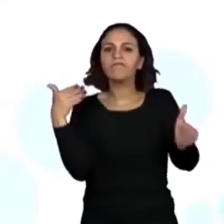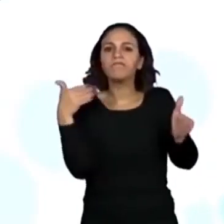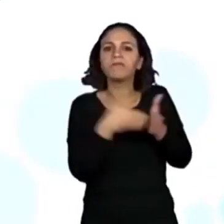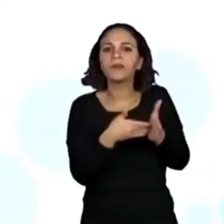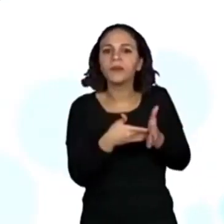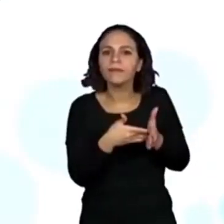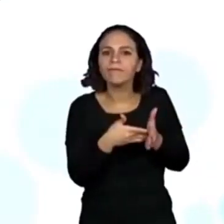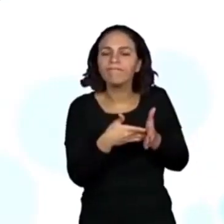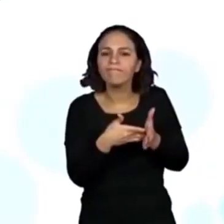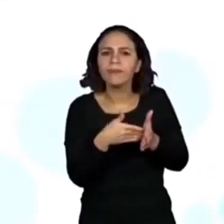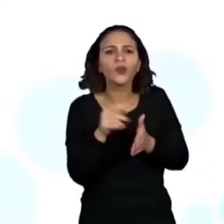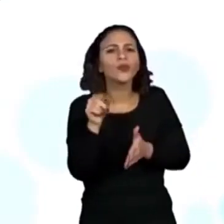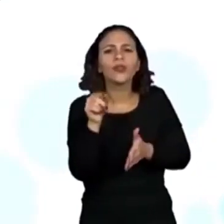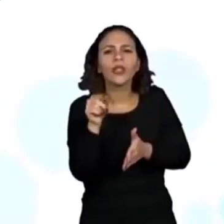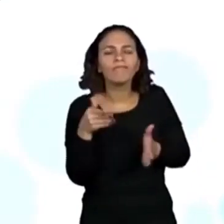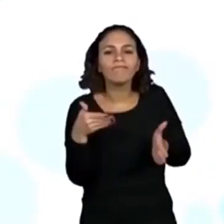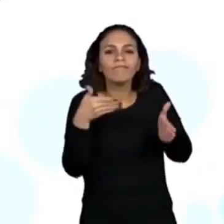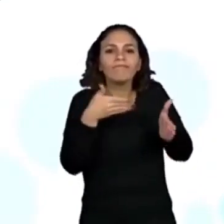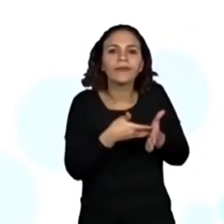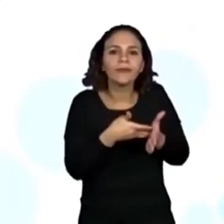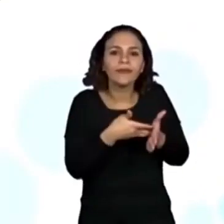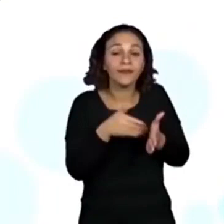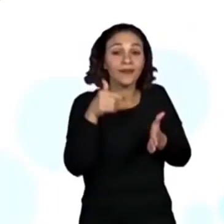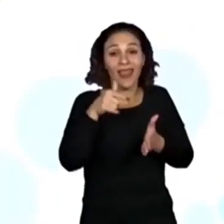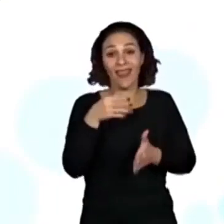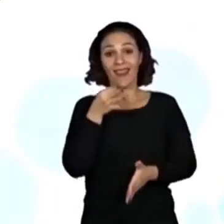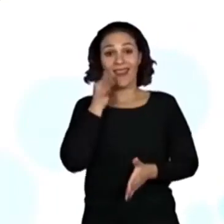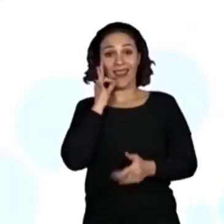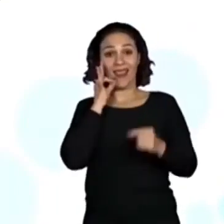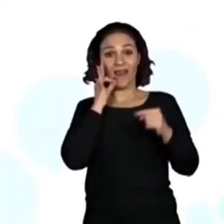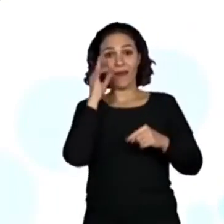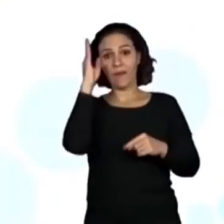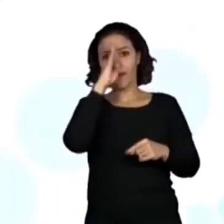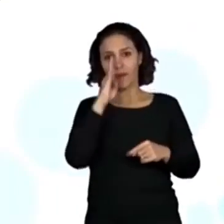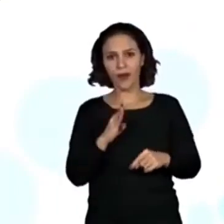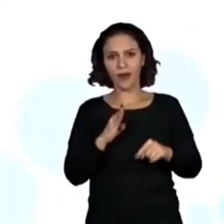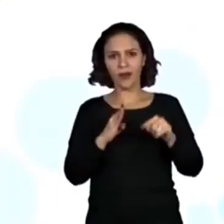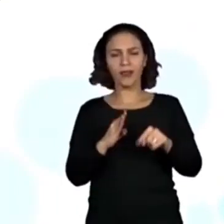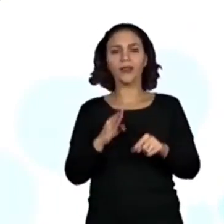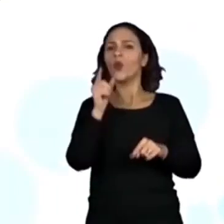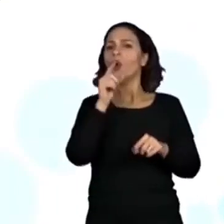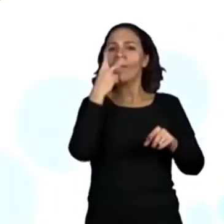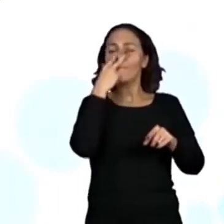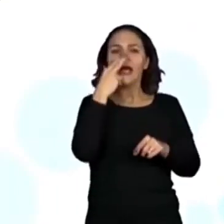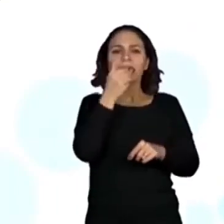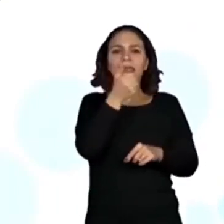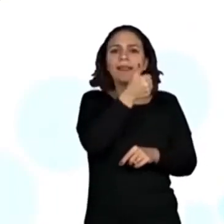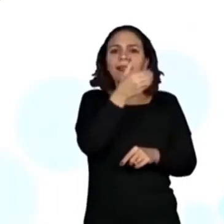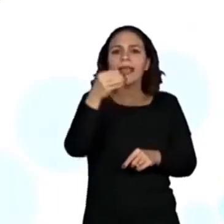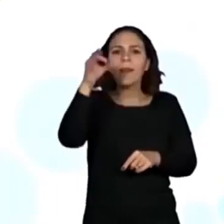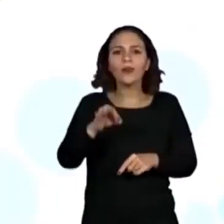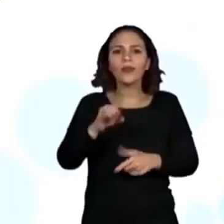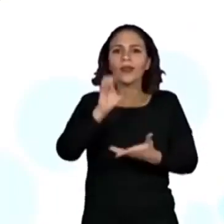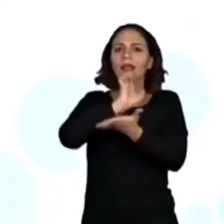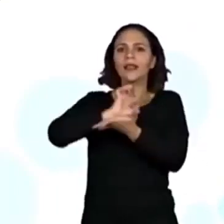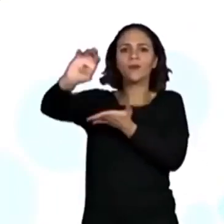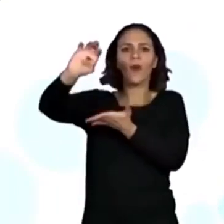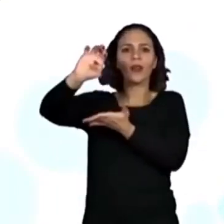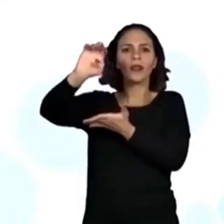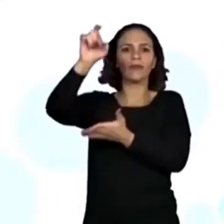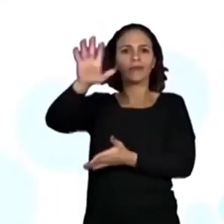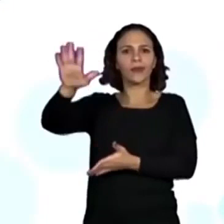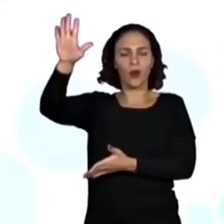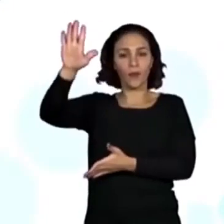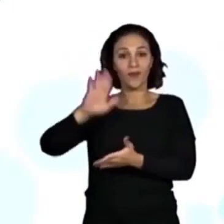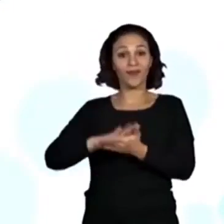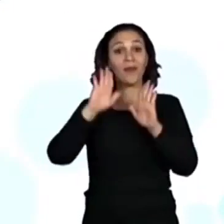barreira da produção foi que o café brasileiro ele era praticamente todo exportado. Mas, quando ocorre a crise